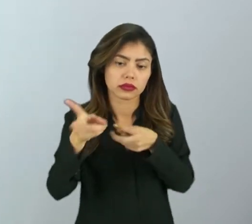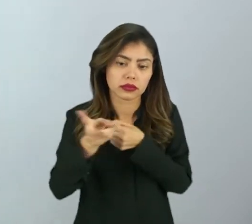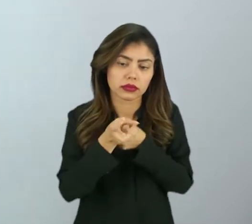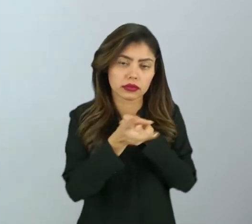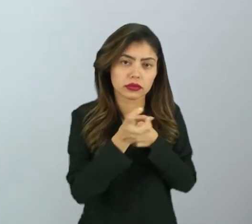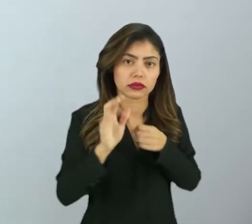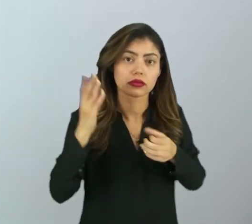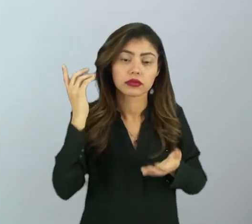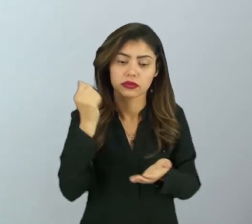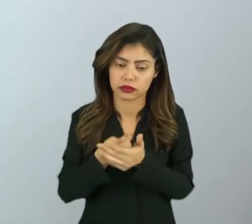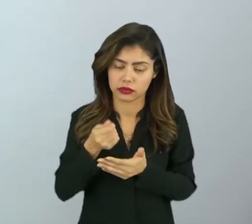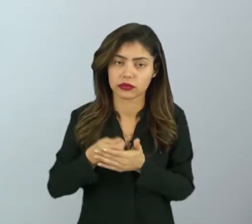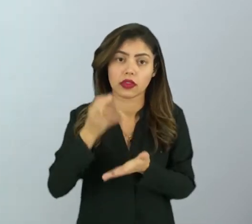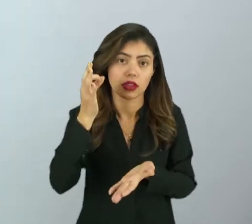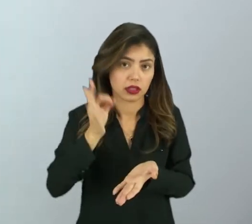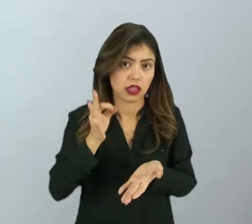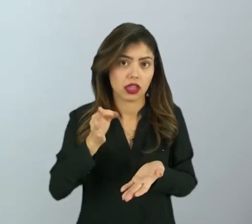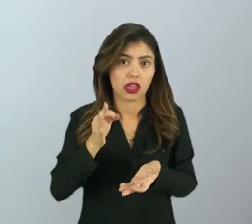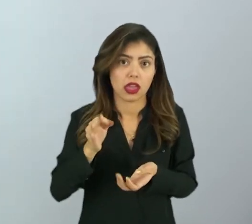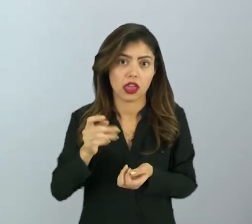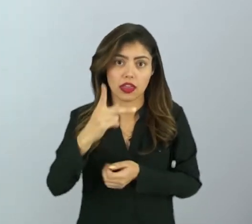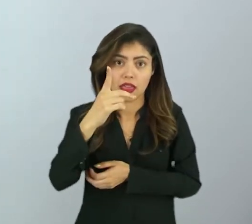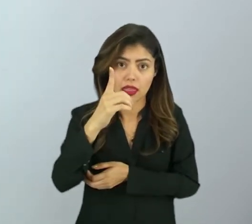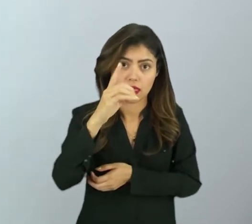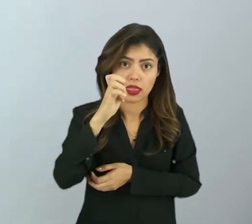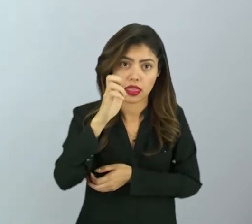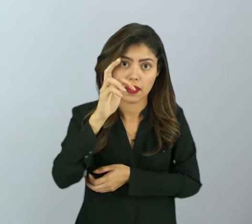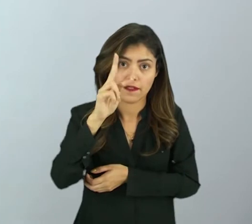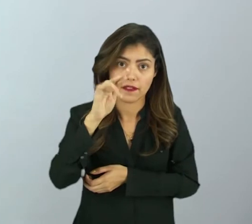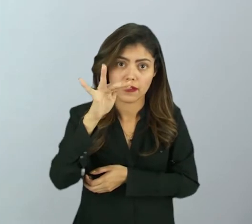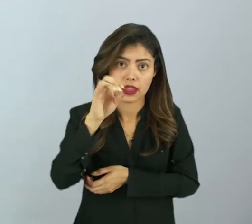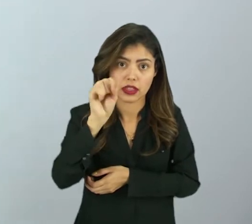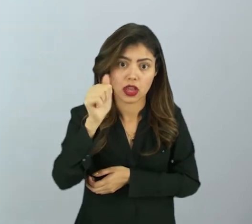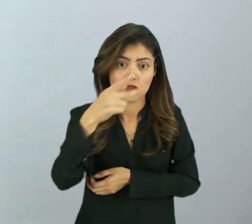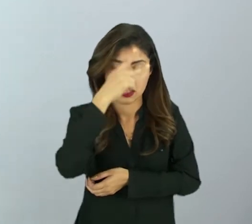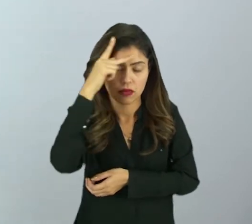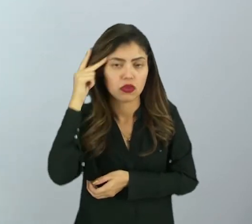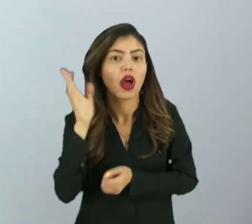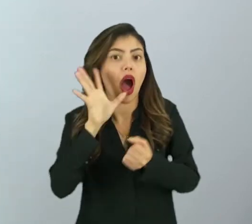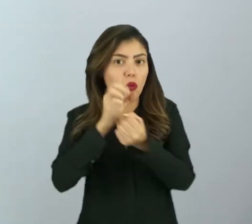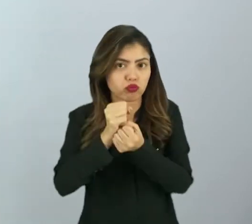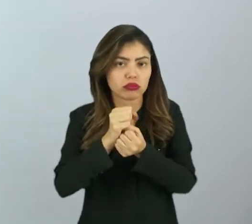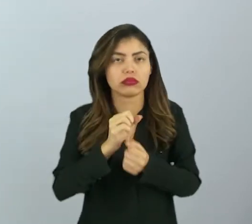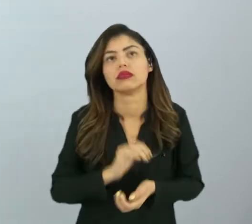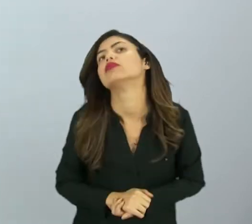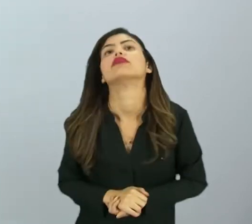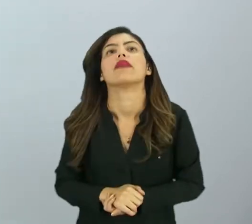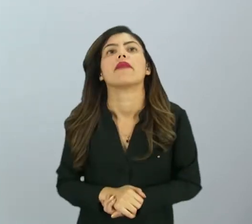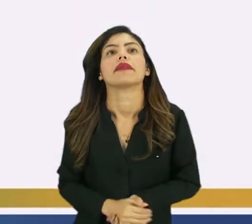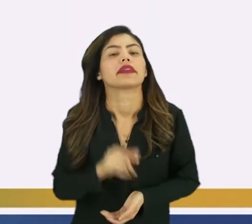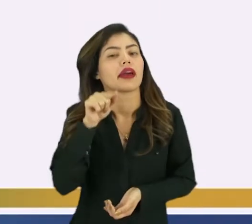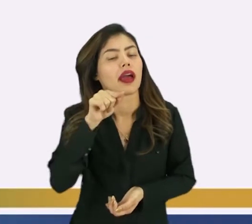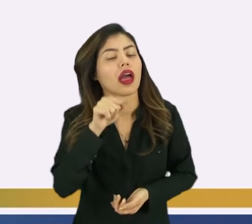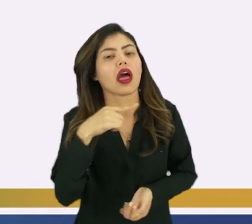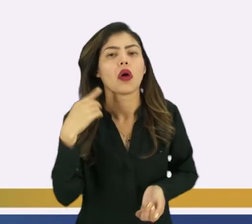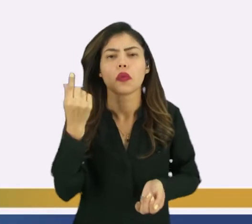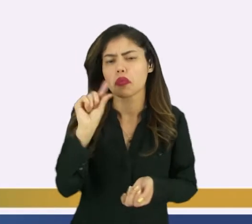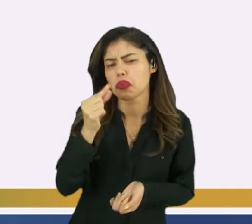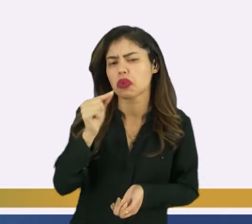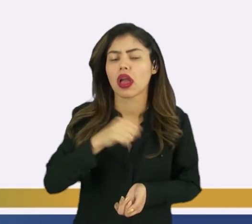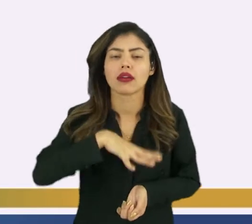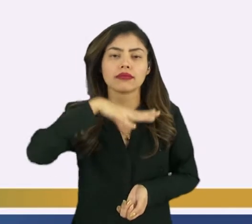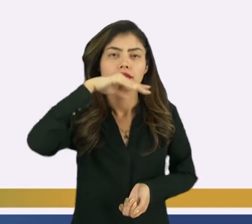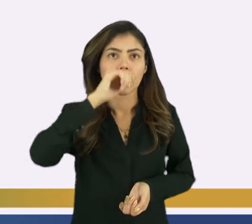o estímulo na hora certa para servir como um instrumento de defesa contra os predadores. E aqui um pouquinho sobre